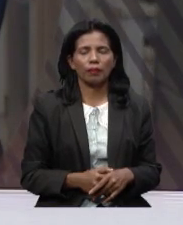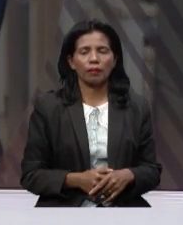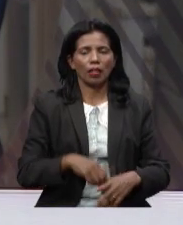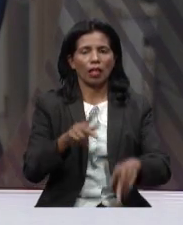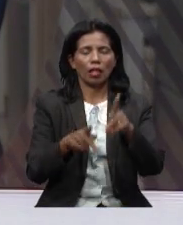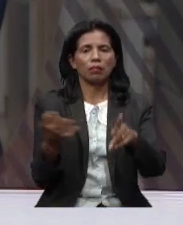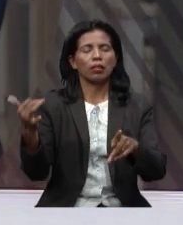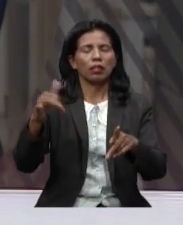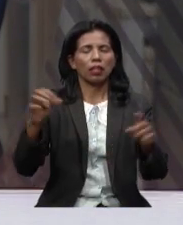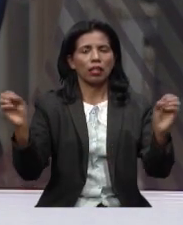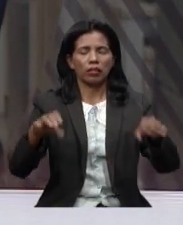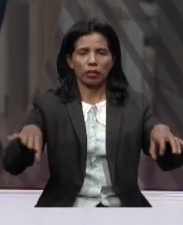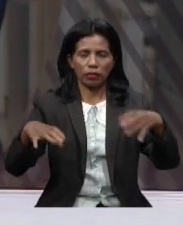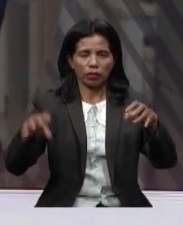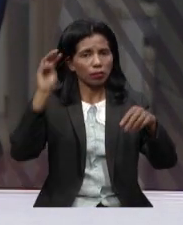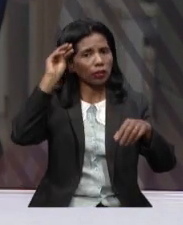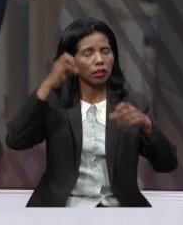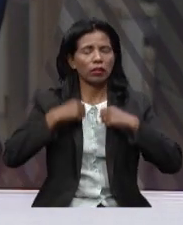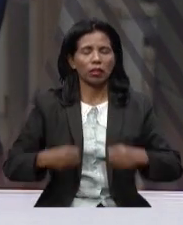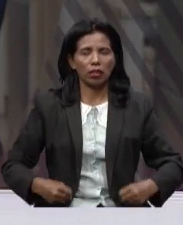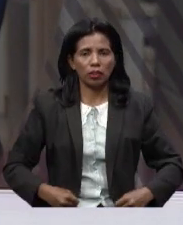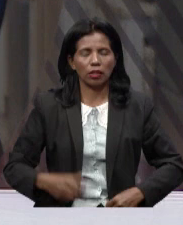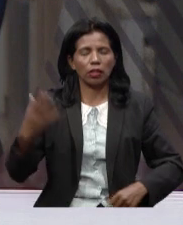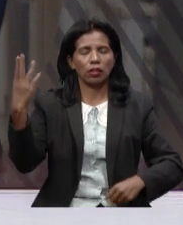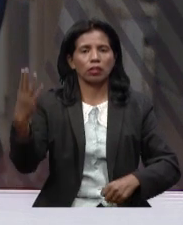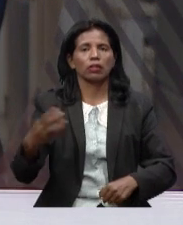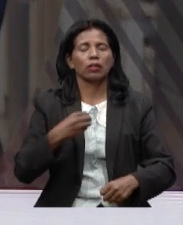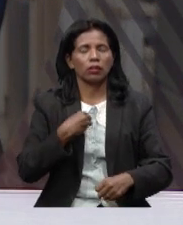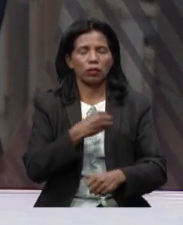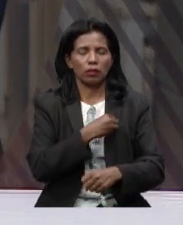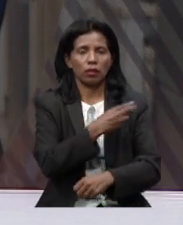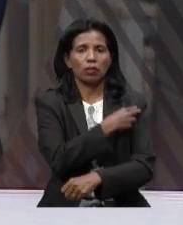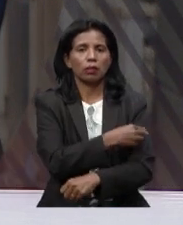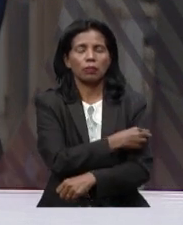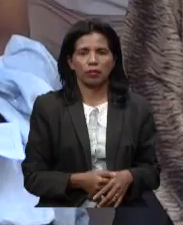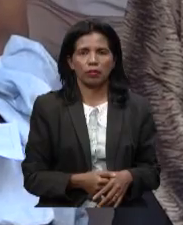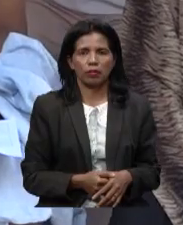Comunidade Sira lamenta o serviço do Ministério da Saúde e a consulta especializada do Porto dele.